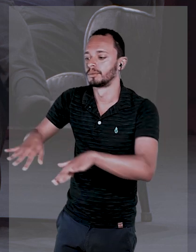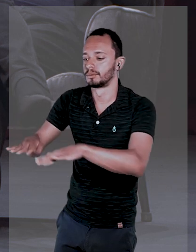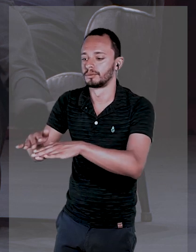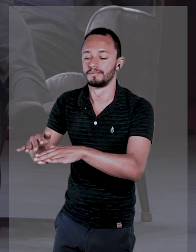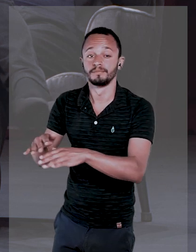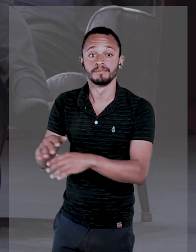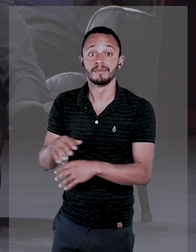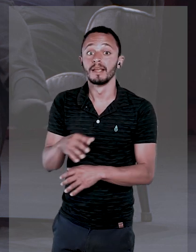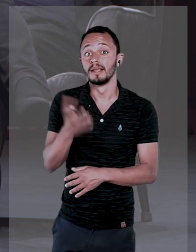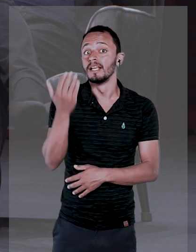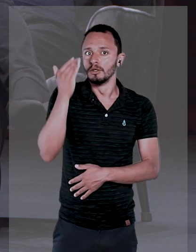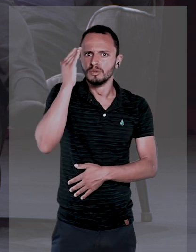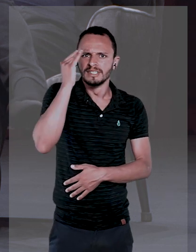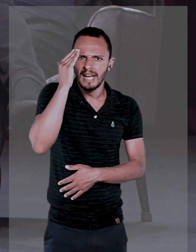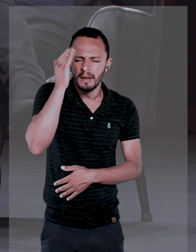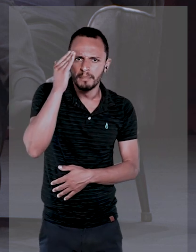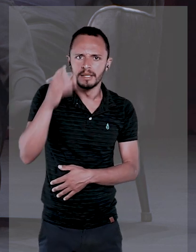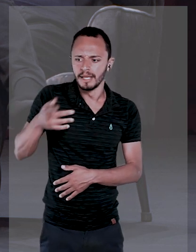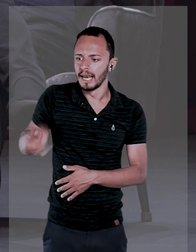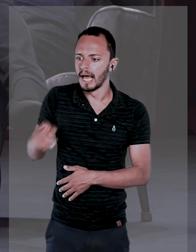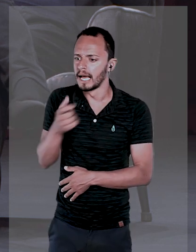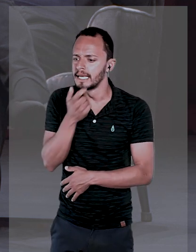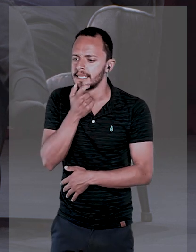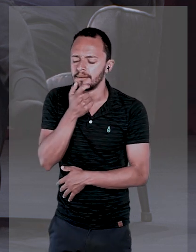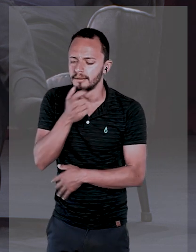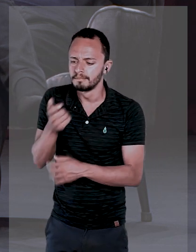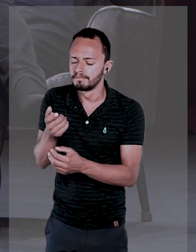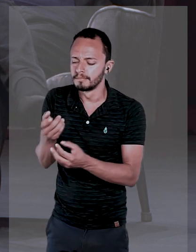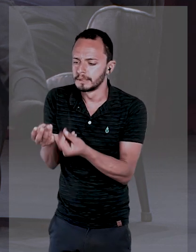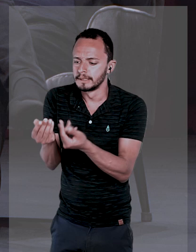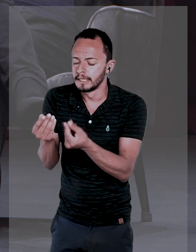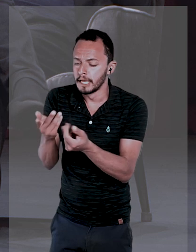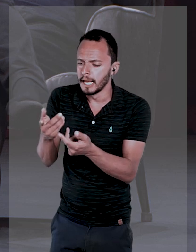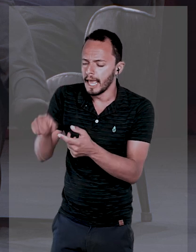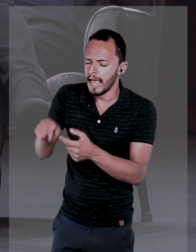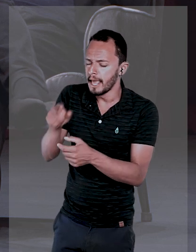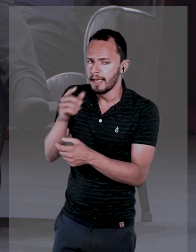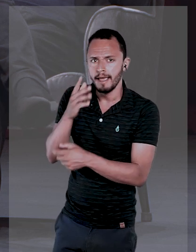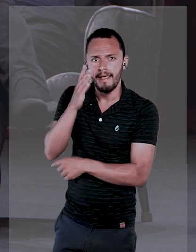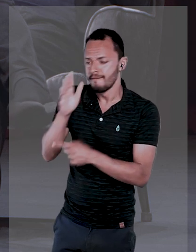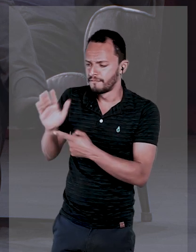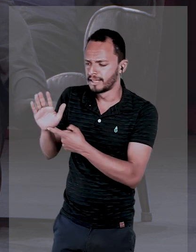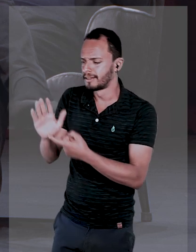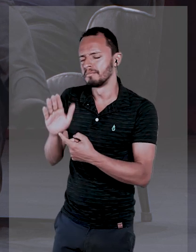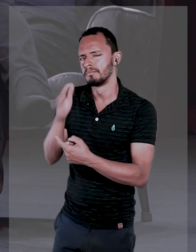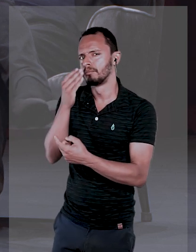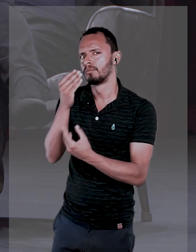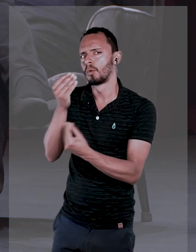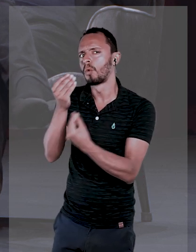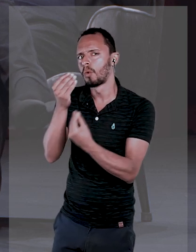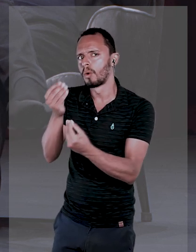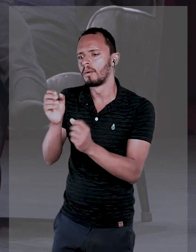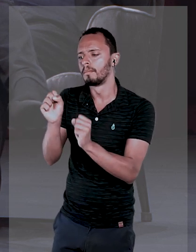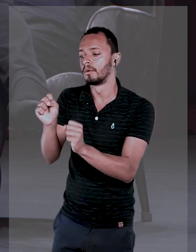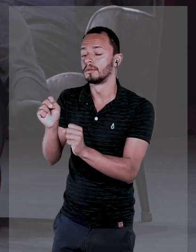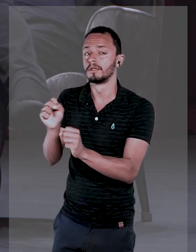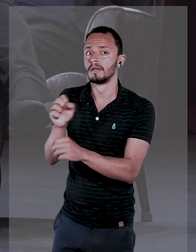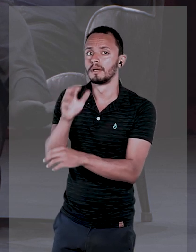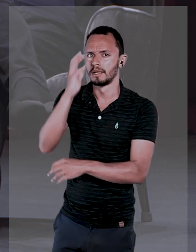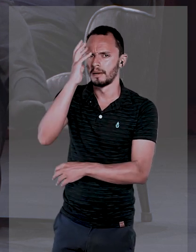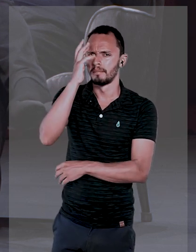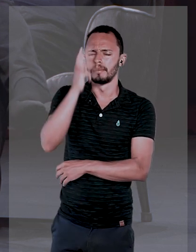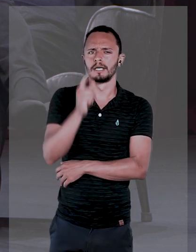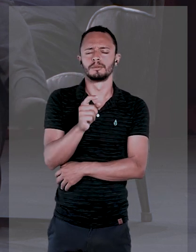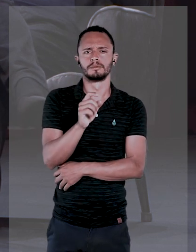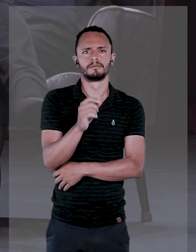ser complexo terem um lugar que seja uma evidência de alguma coisa tão tremenda. Mas